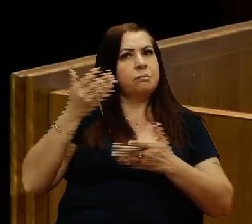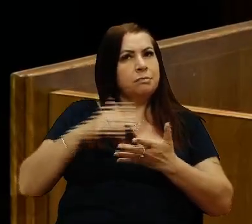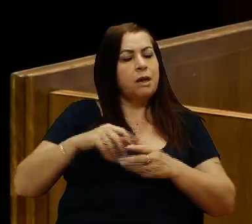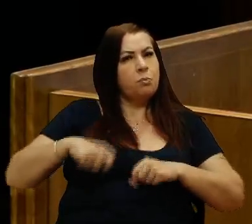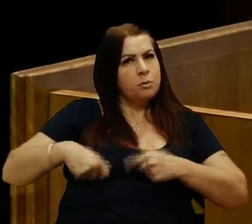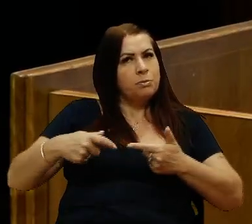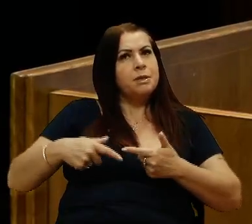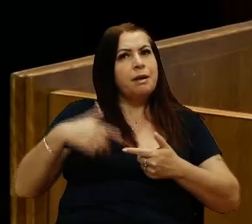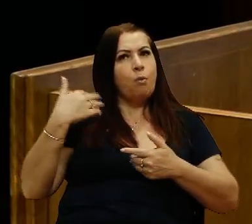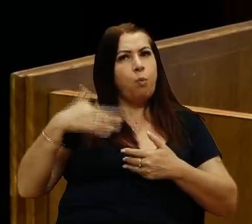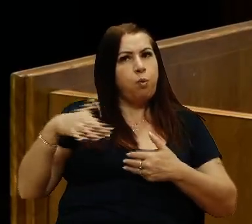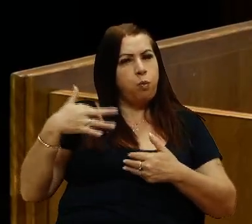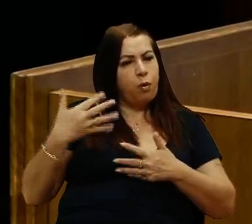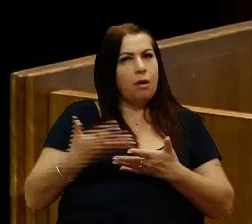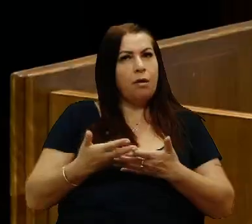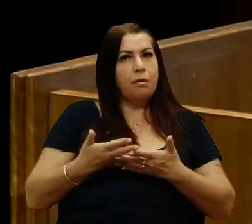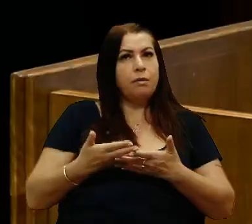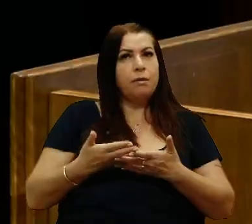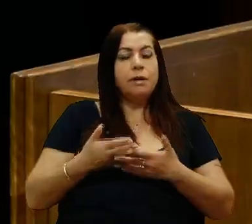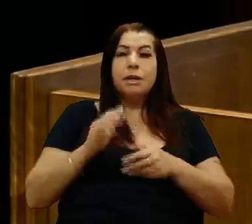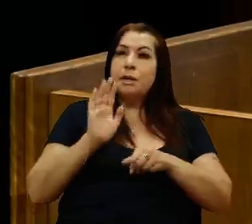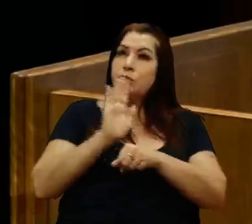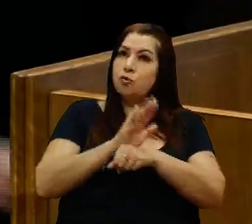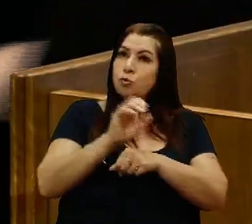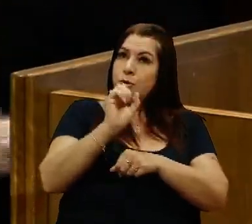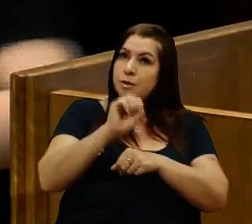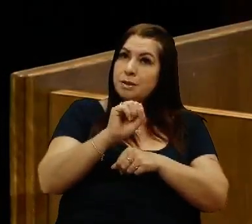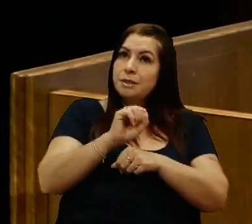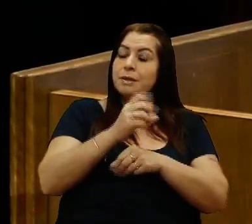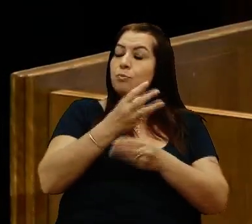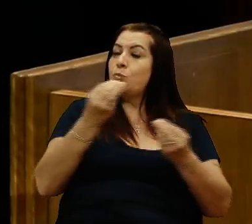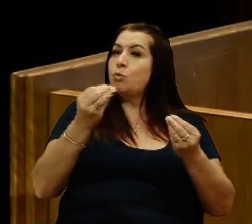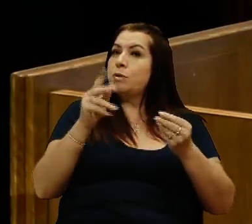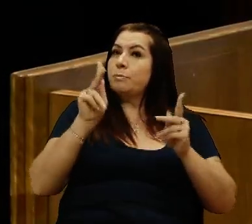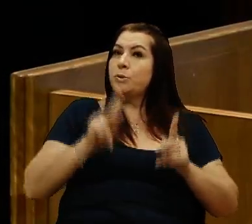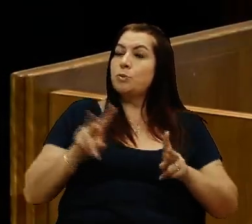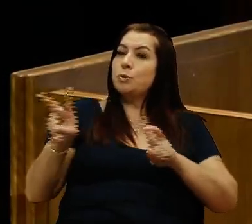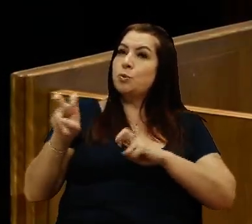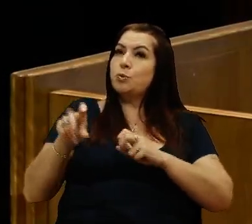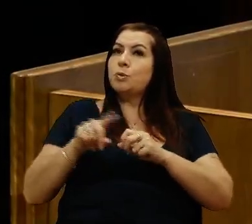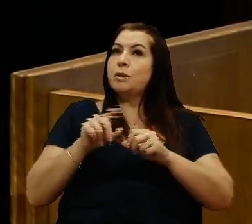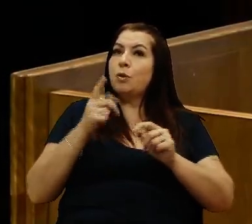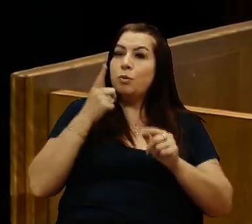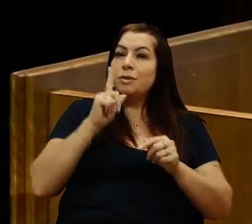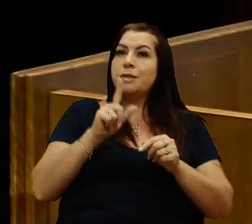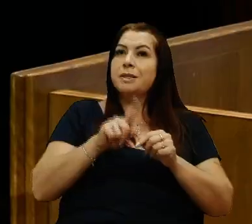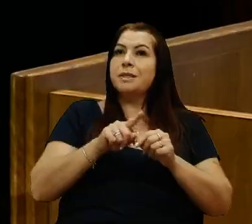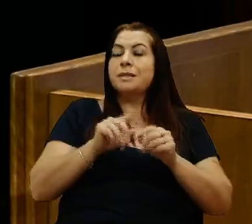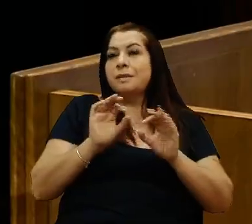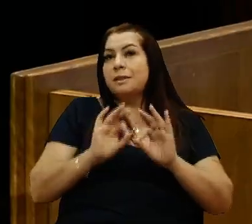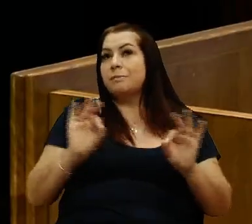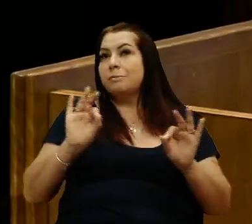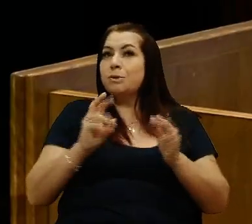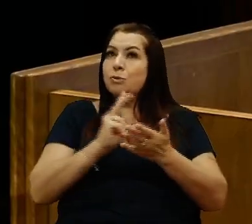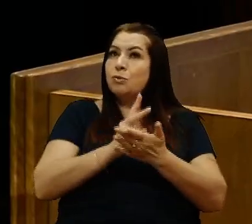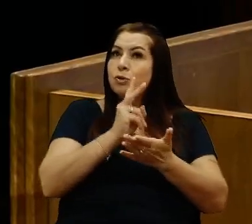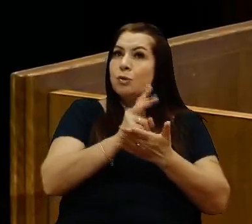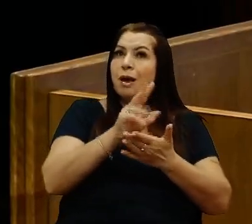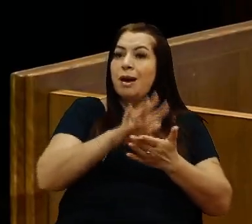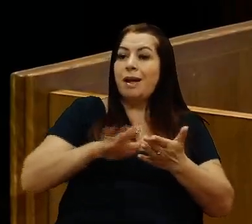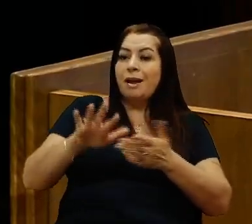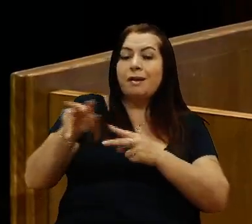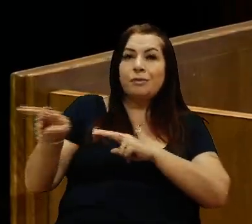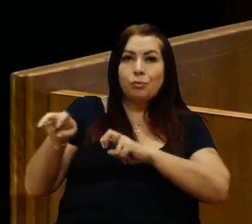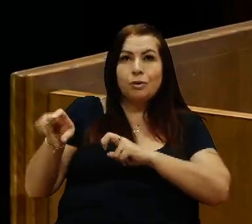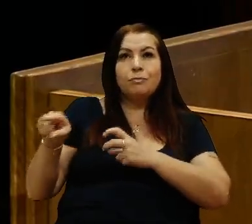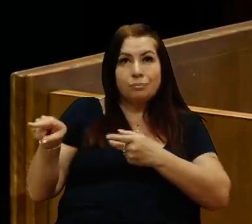cara e que ajuda, sim, muitos agricultores a poder simplesmente continuar no campo, simplesmente